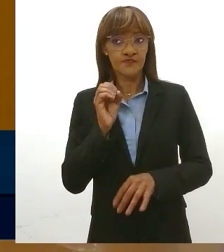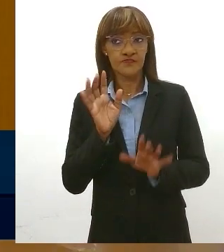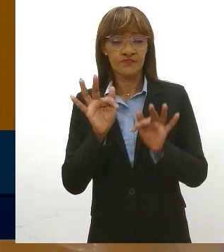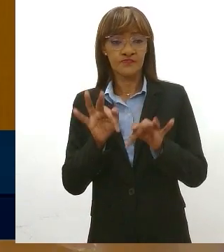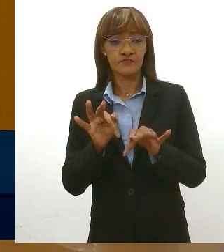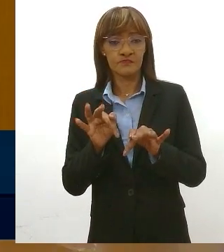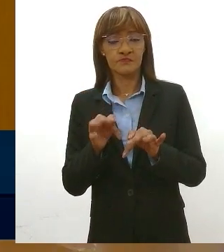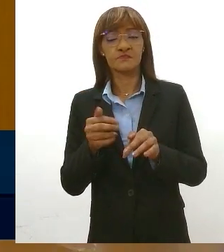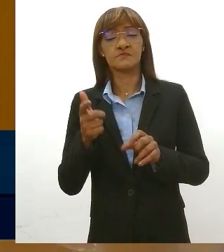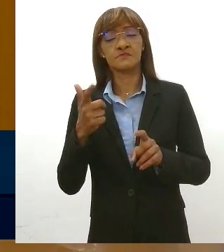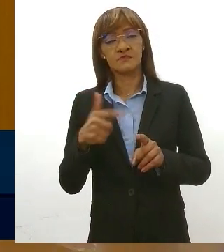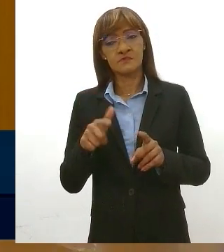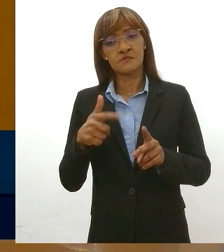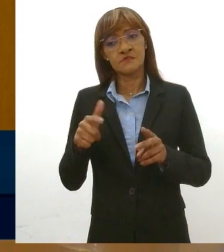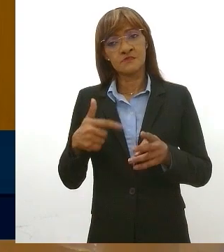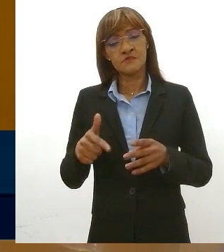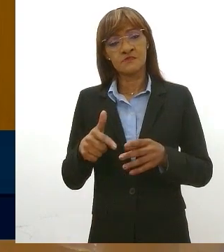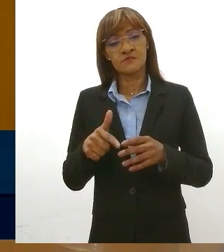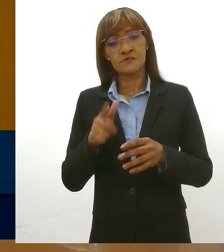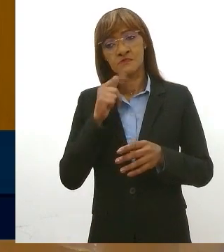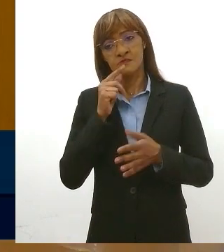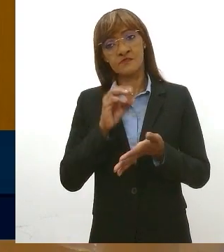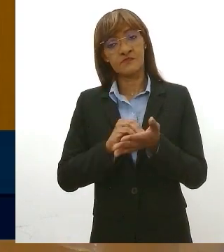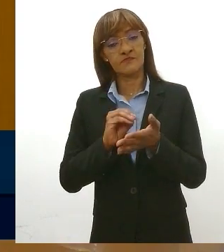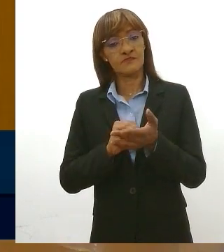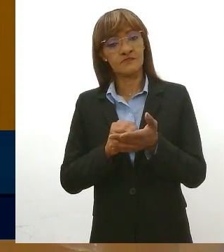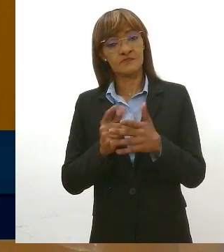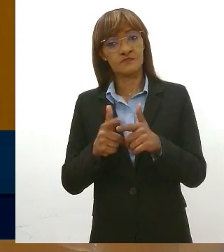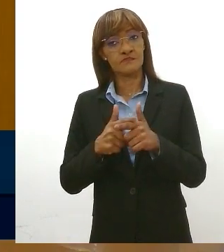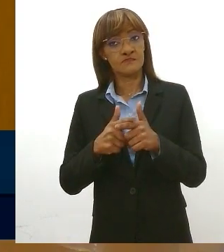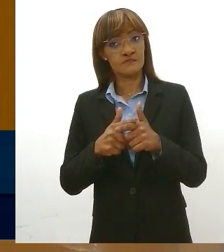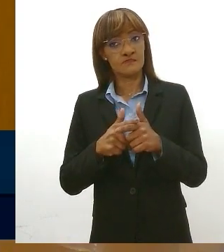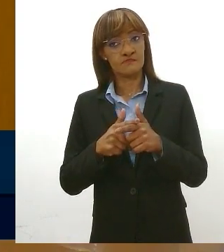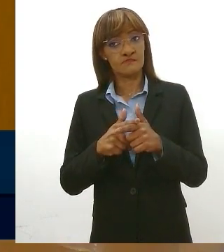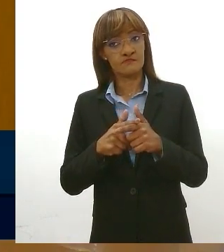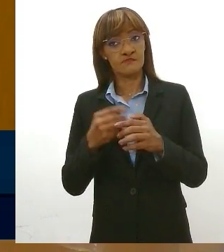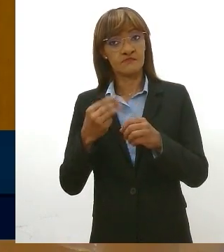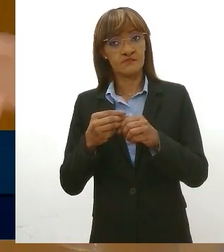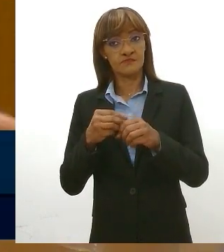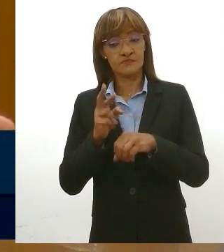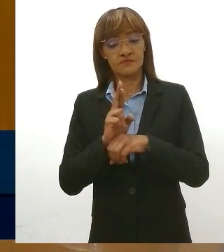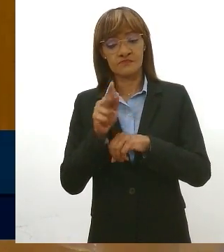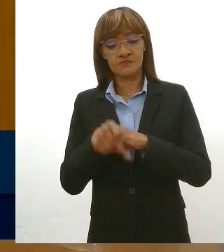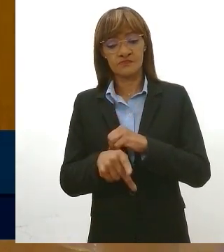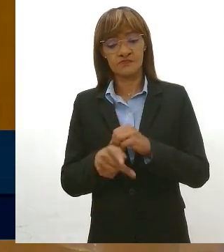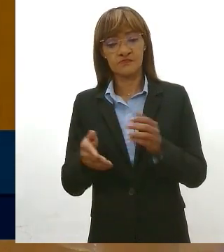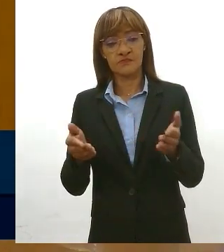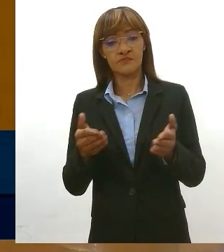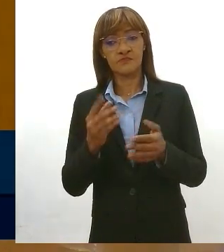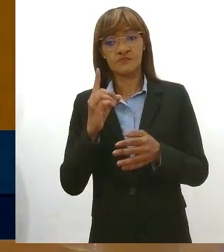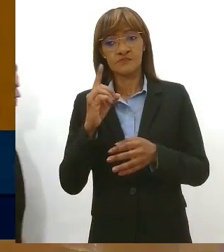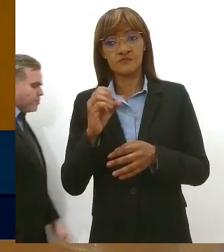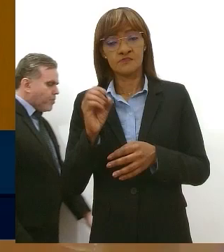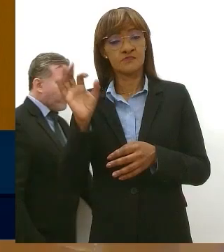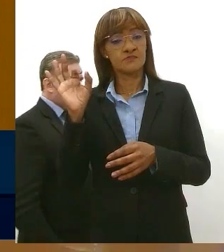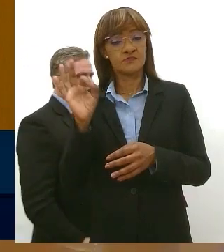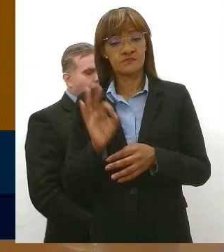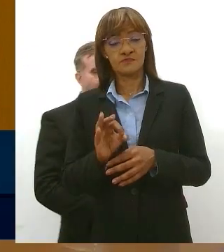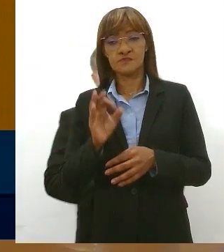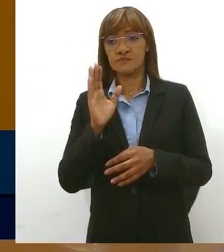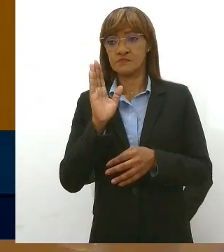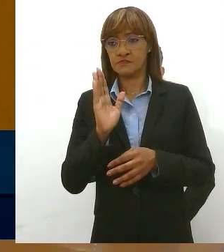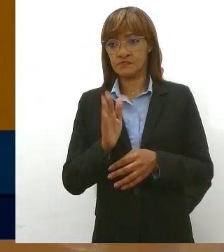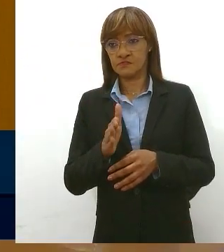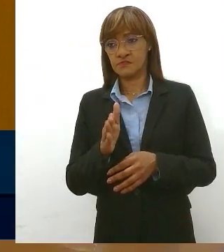em Ribeirópolis. E aí agora, uma obra que faltam 10% de execução, já licitada, segundo o pessoal da DESO também,